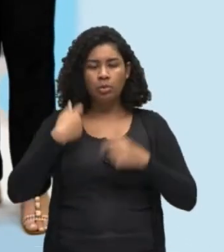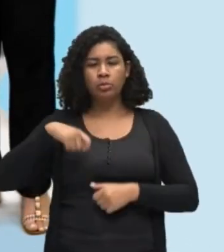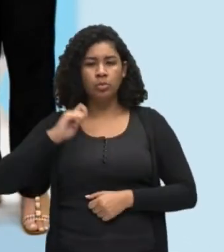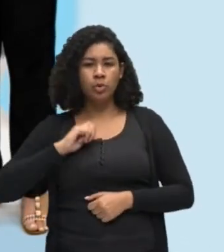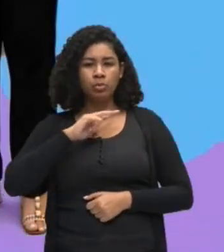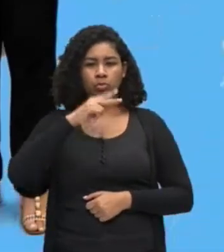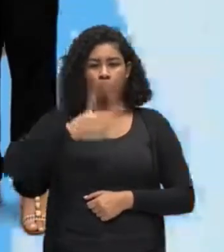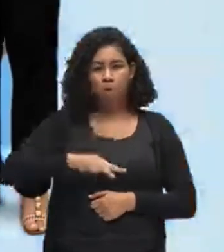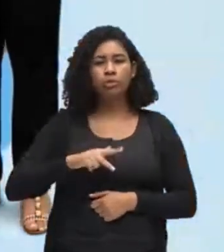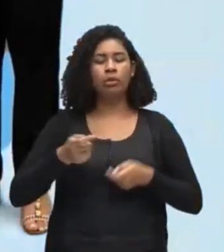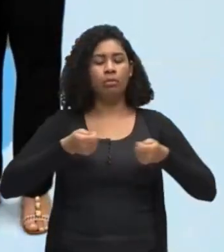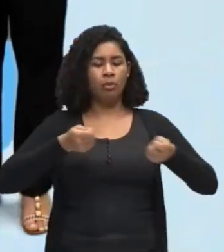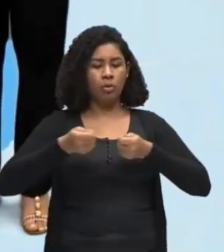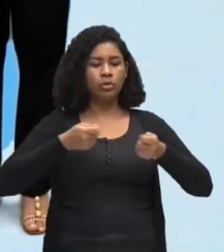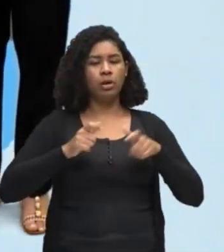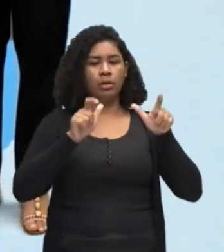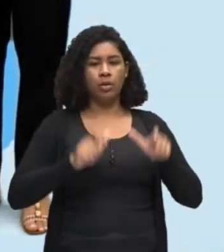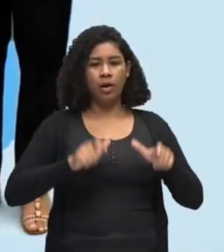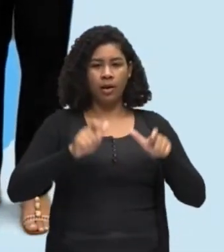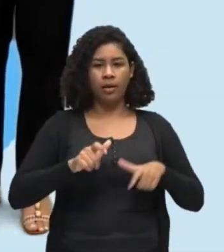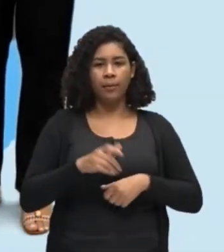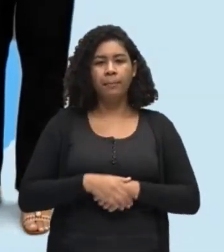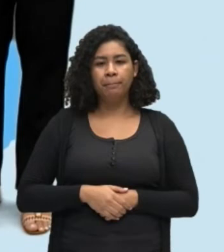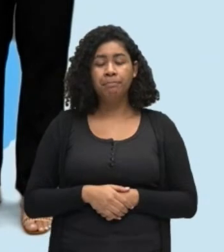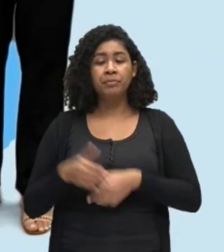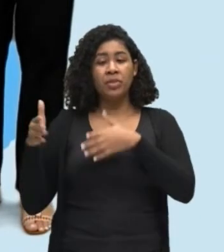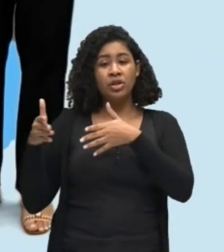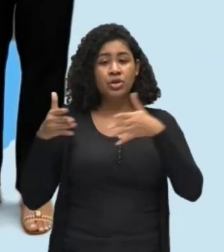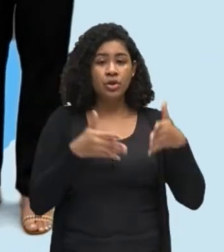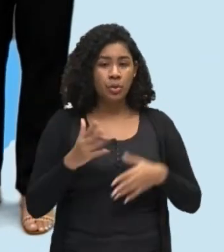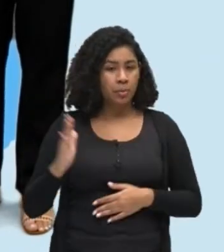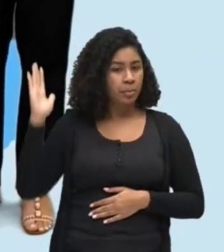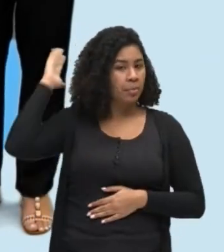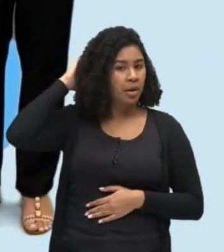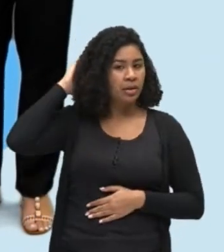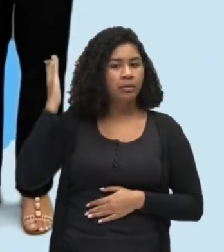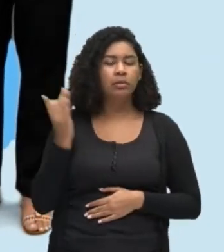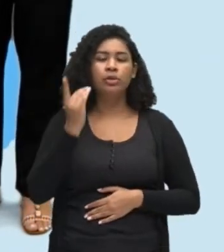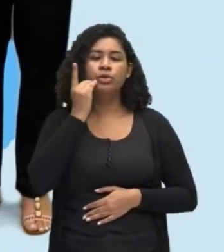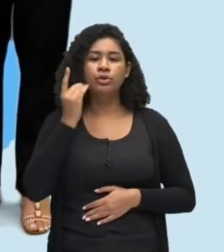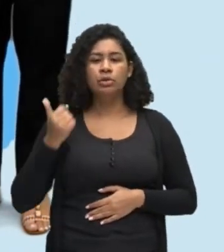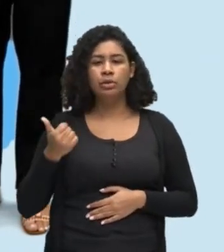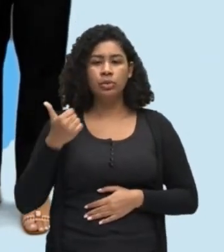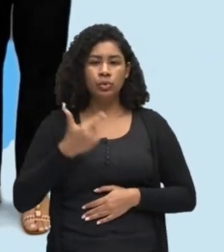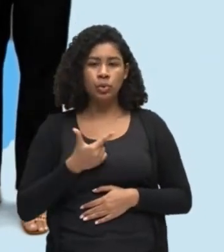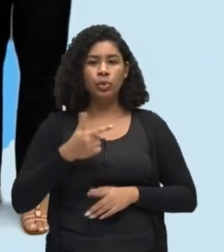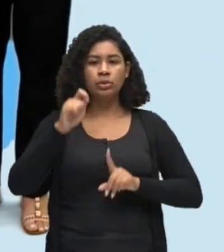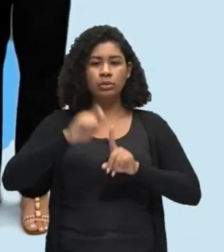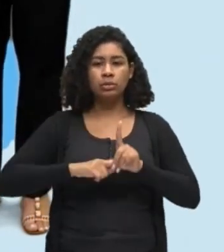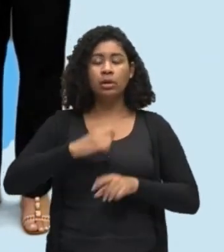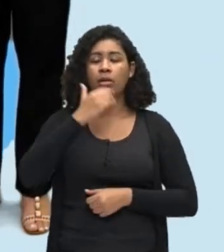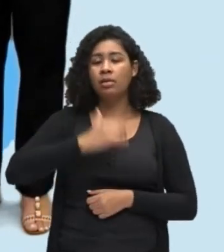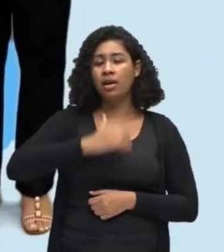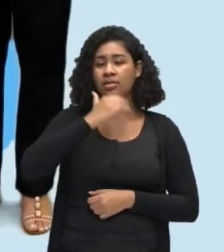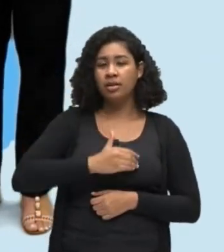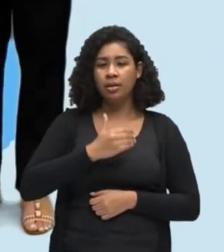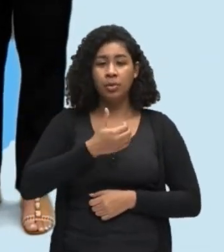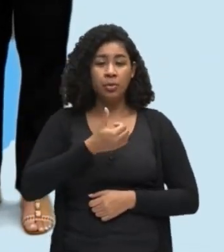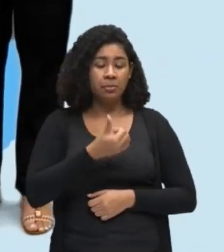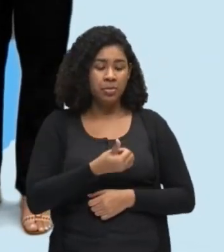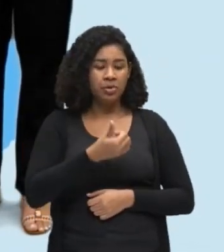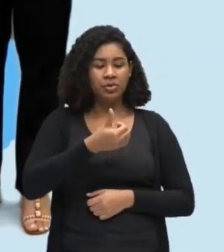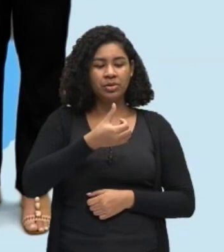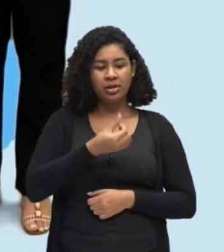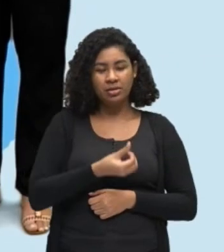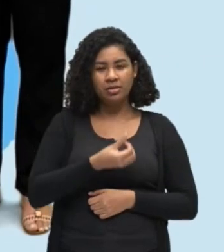Portugal. Aportou em Belém, em 12 de dezembro de 1639, cumprindo a sua